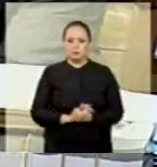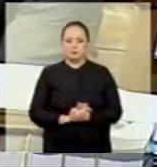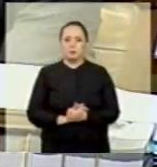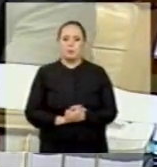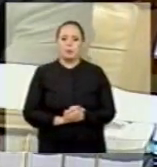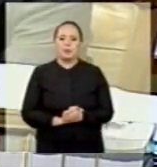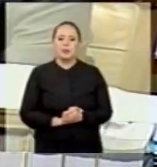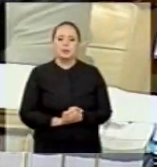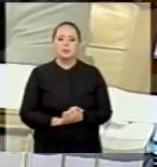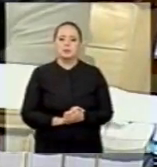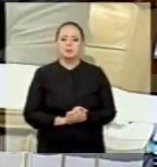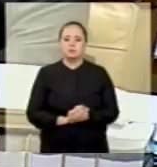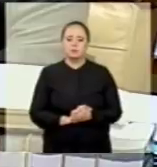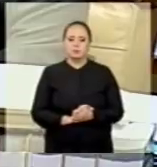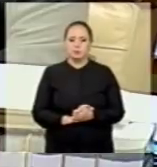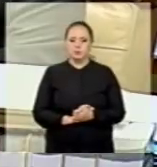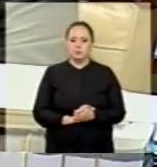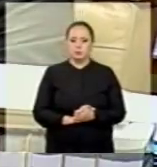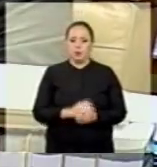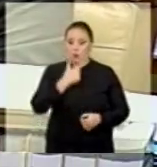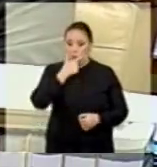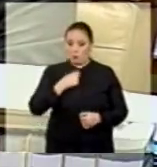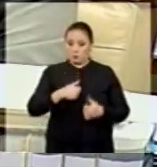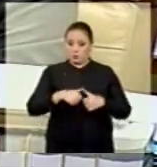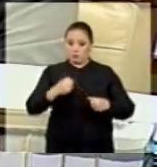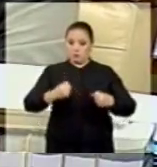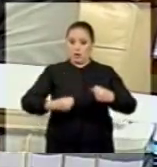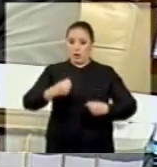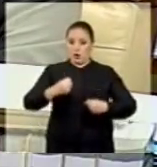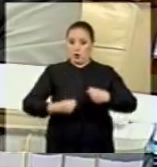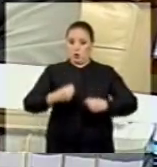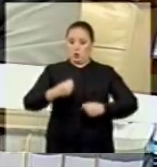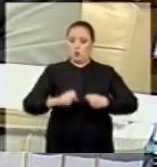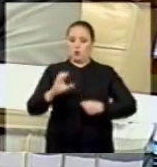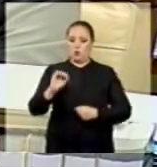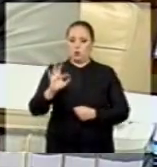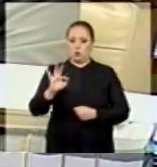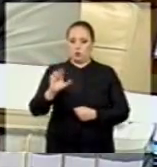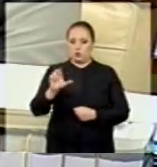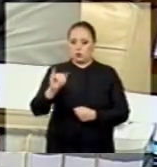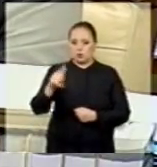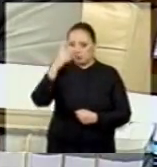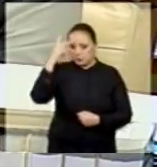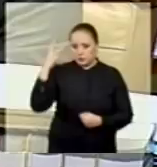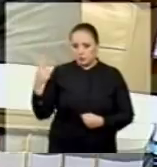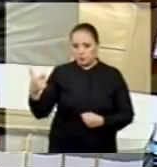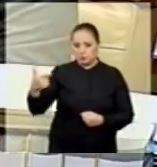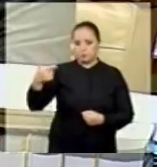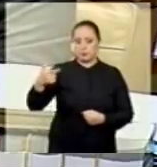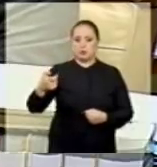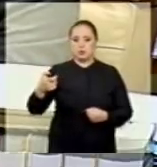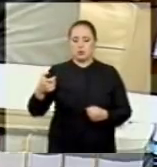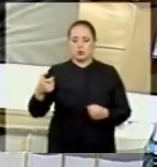estranha. Sai ele do seu carro oficial e dispara contra o motorista do ônibus que lhe